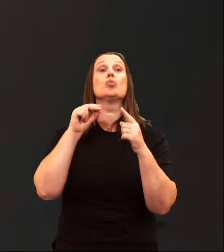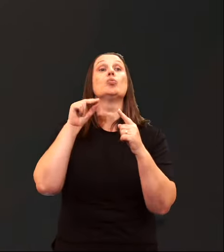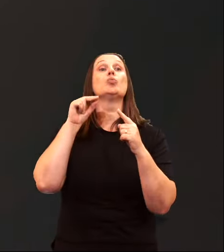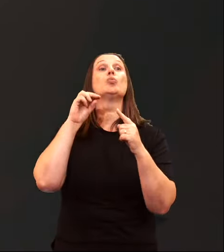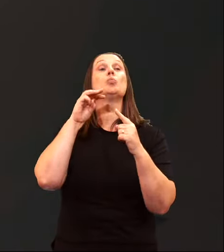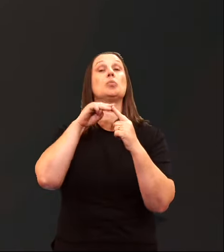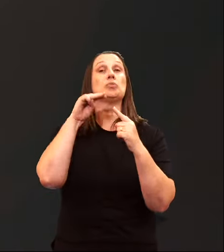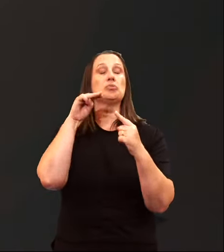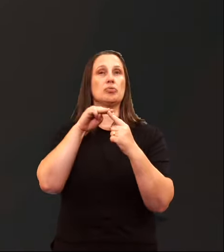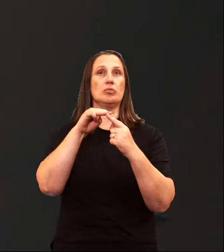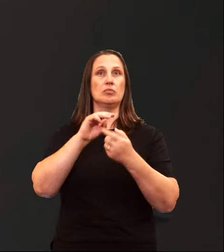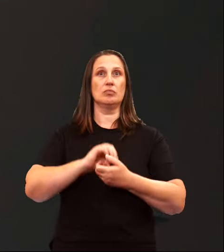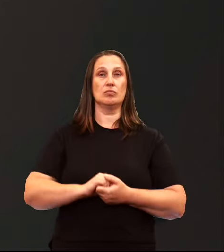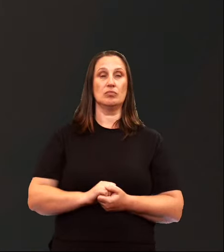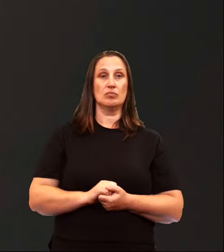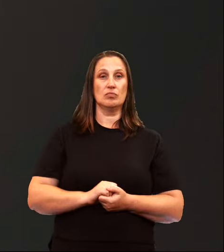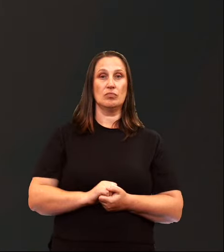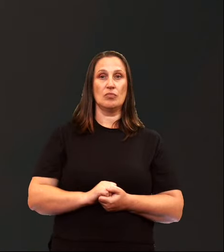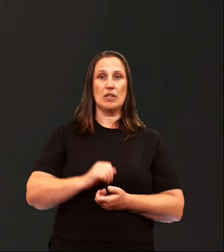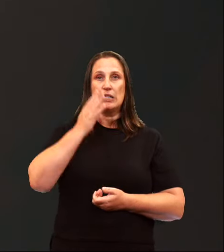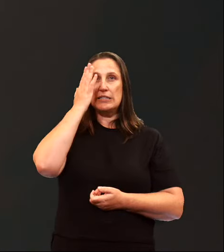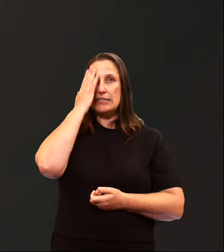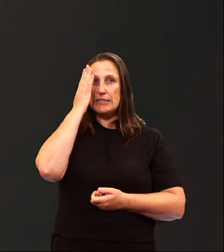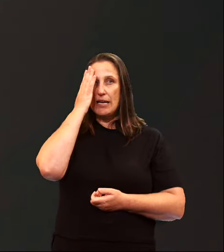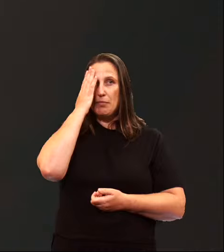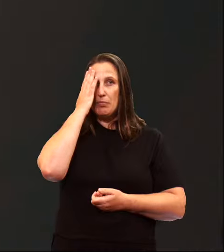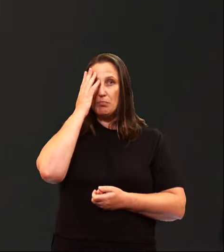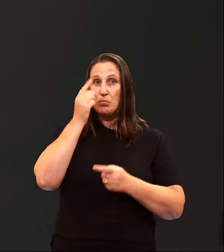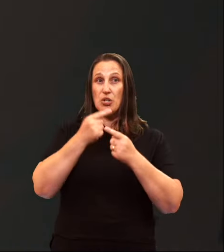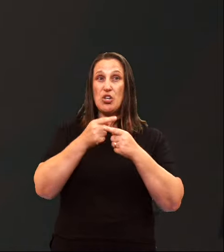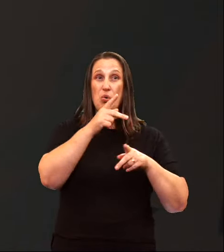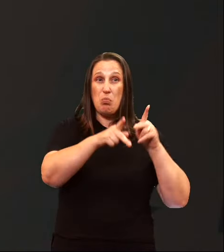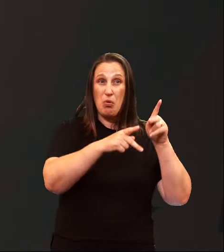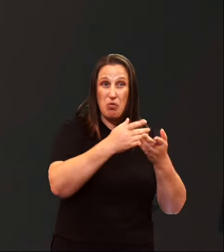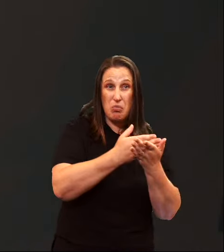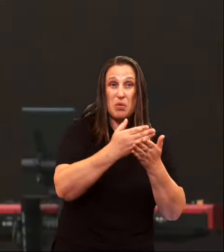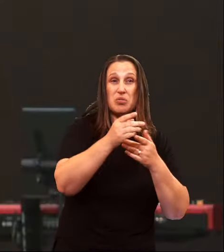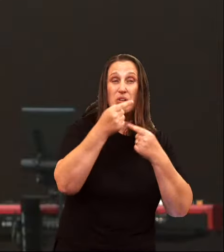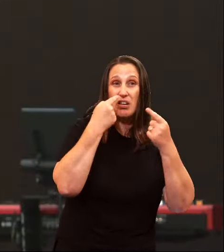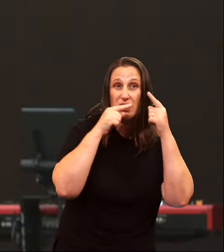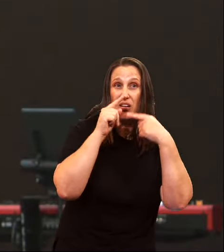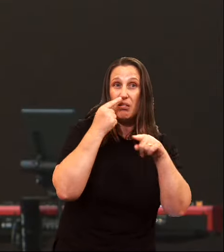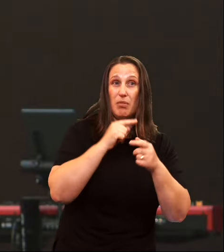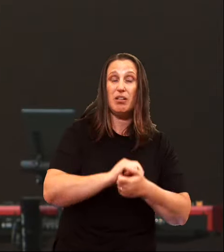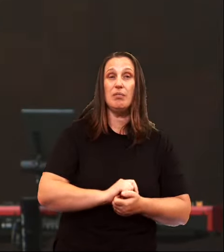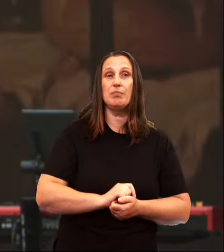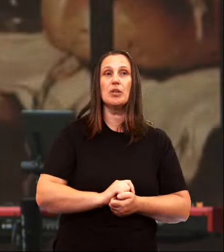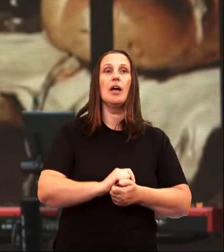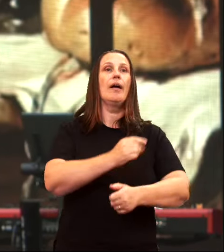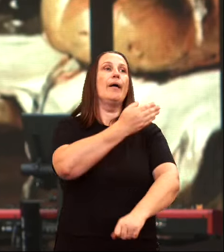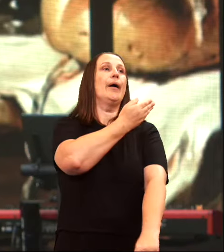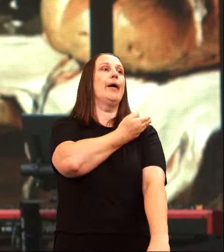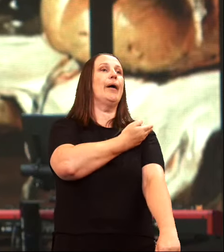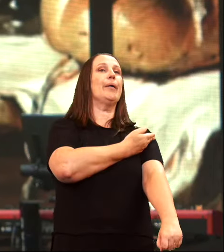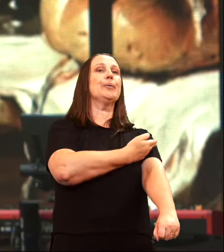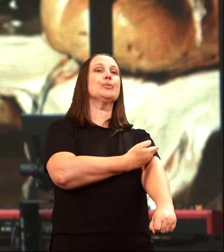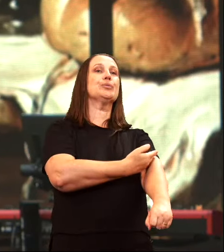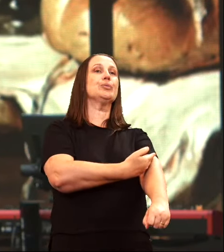Sabe por que eles começaram a reclamar? Porque eles acostumaram com o